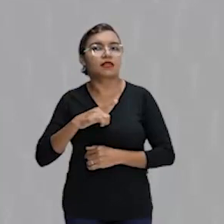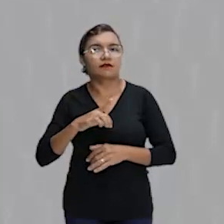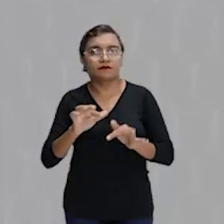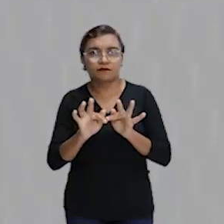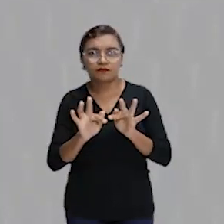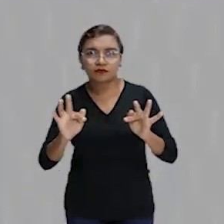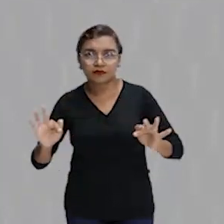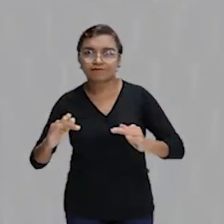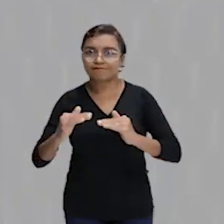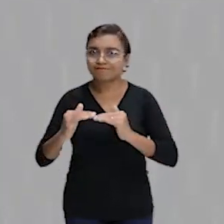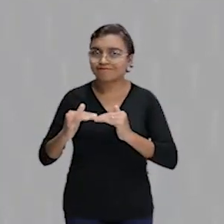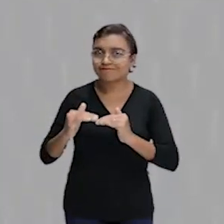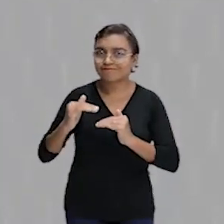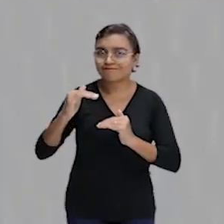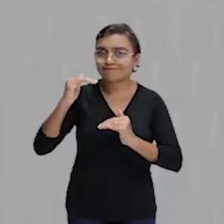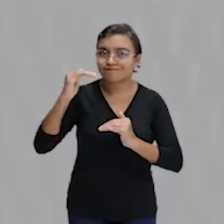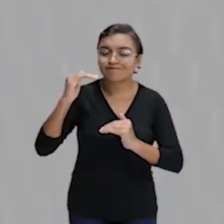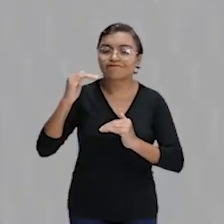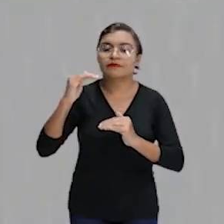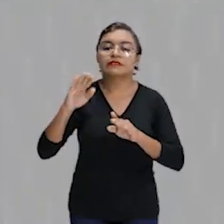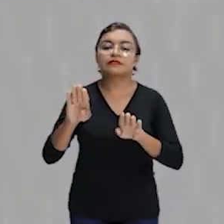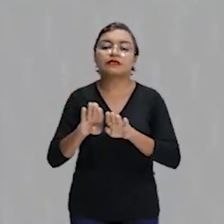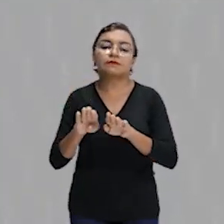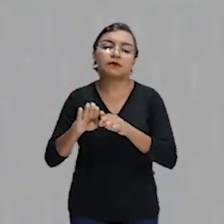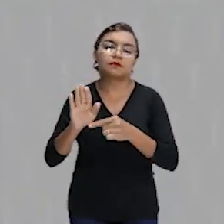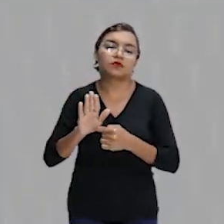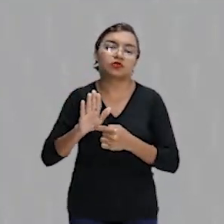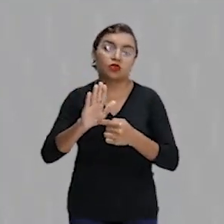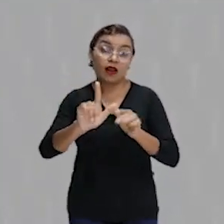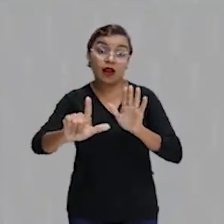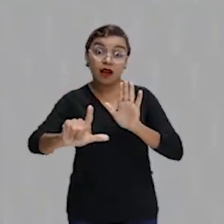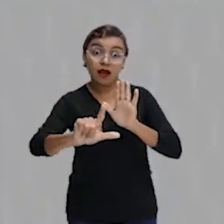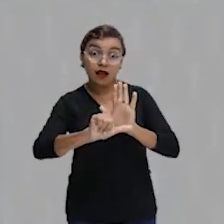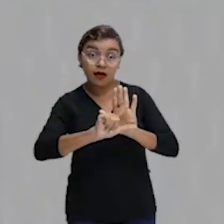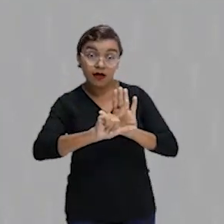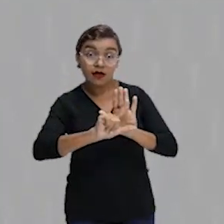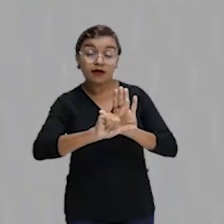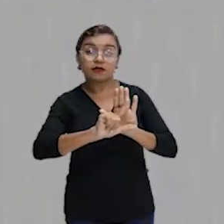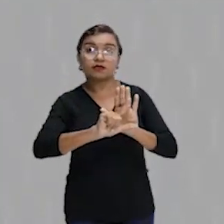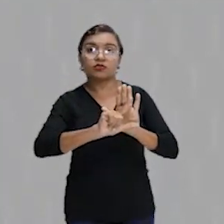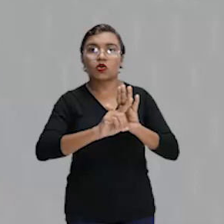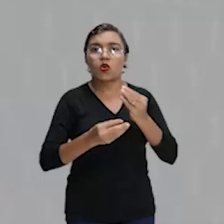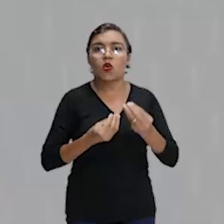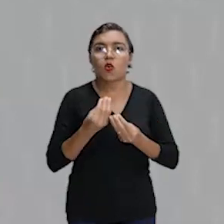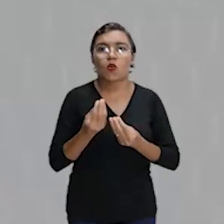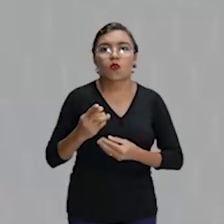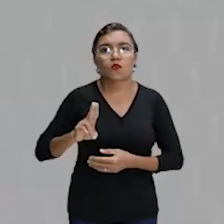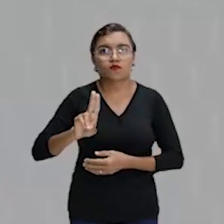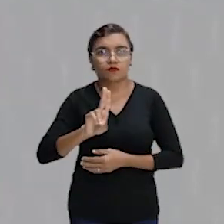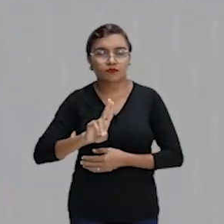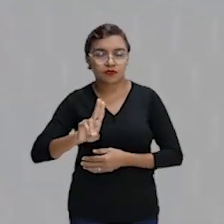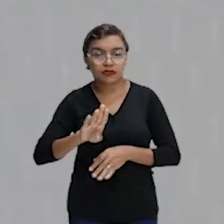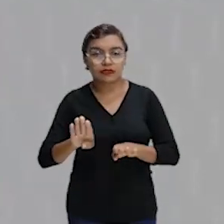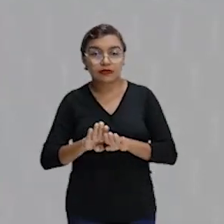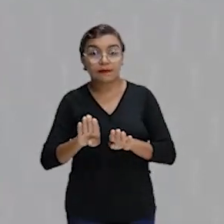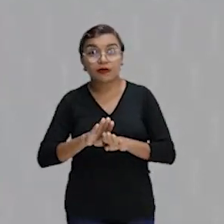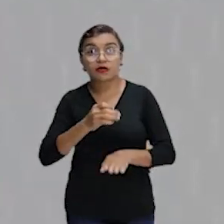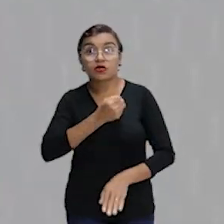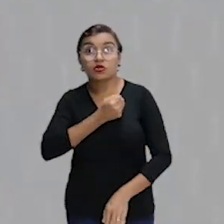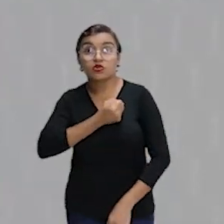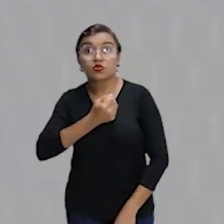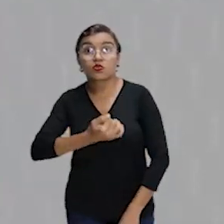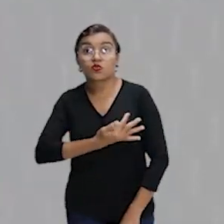exponencial crescente. Ele te deu a lei de formação, tá? E ele te deu valores que precisam